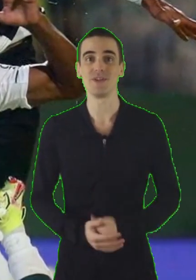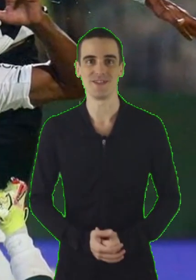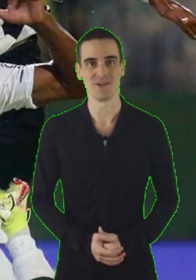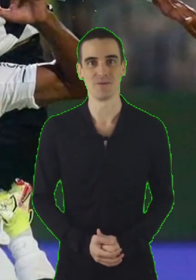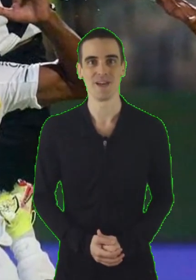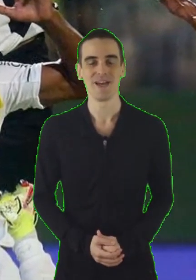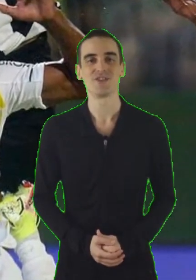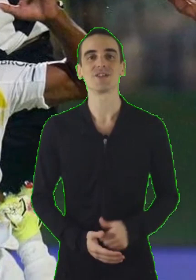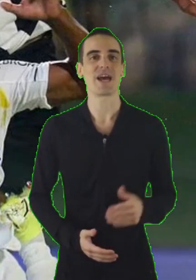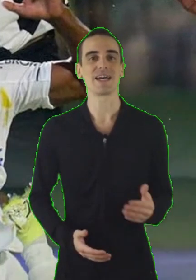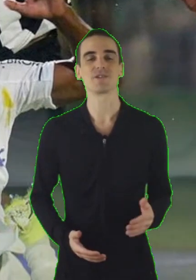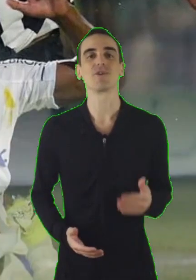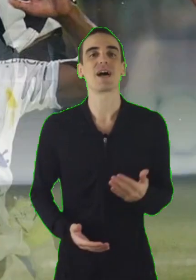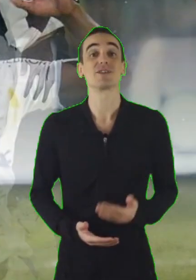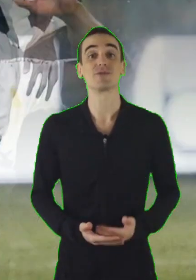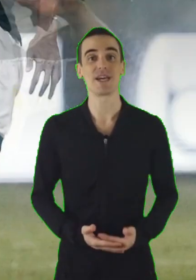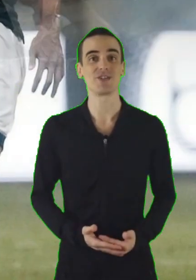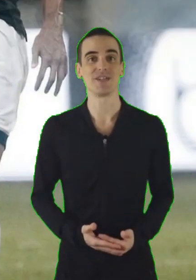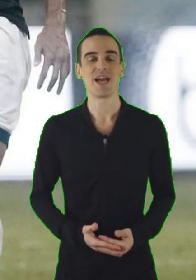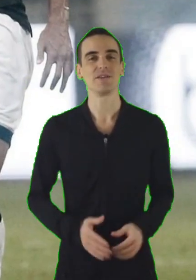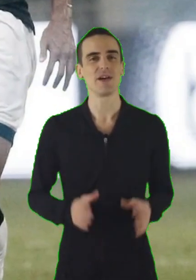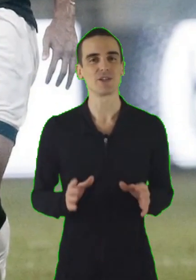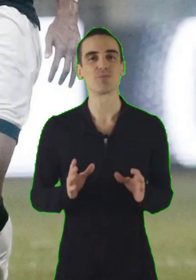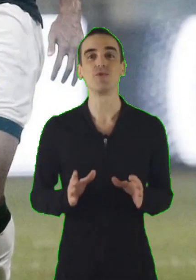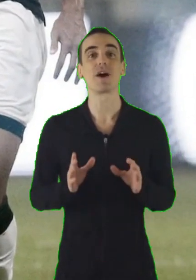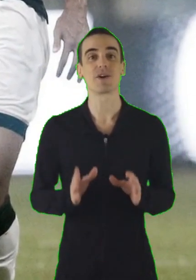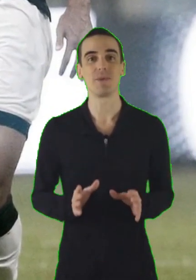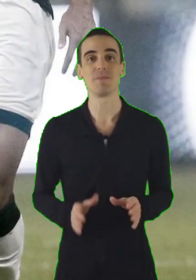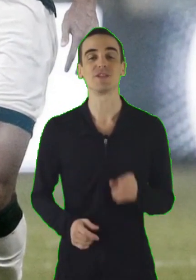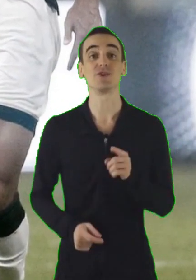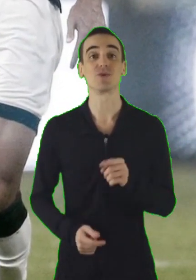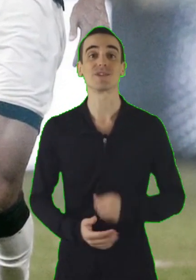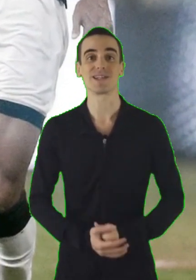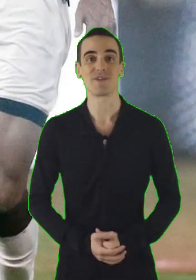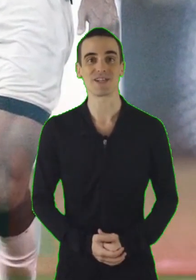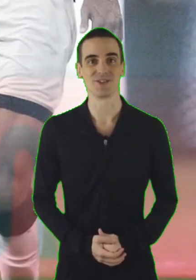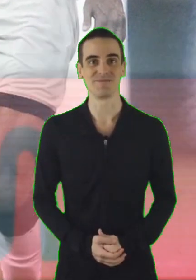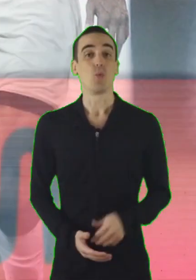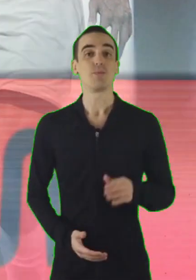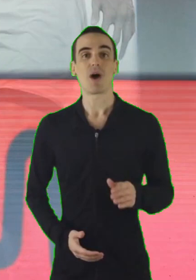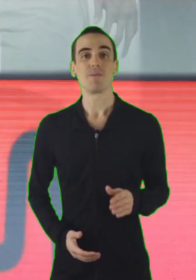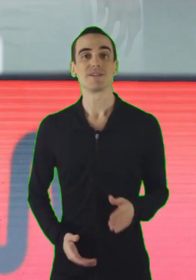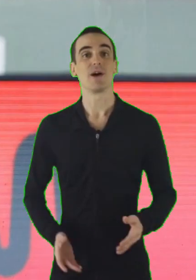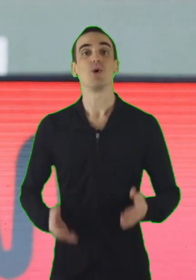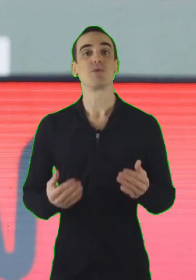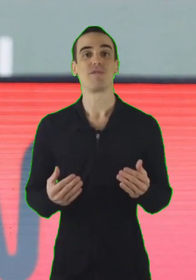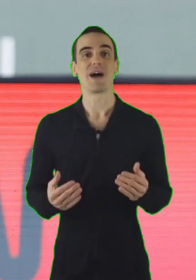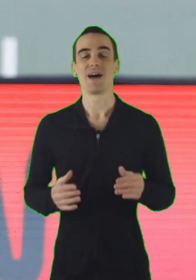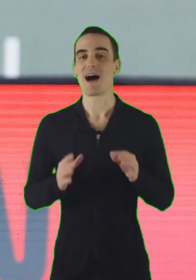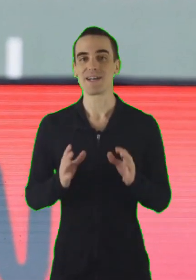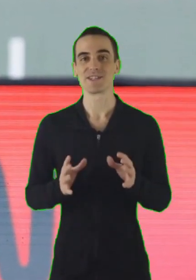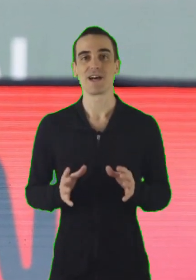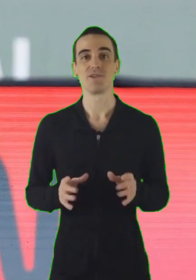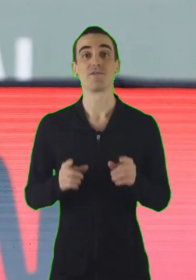por 1-0, na segunda-feira, 6, em São Januário. Com isso, o Glorioso ainda é o líder do Brasileirão, mas está empatado